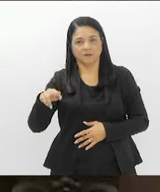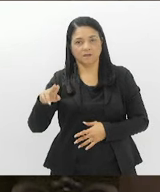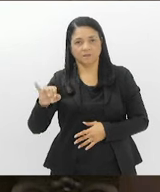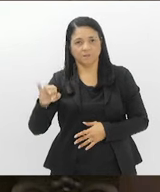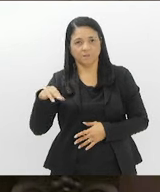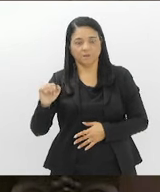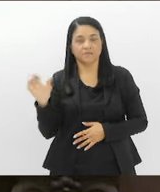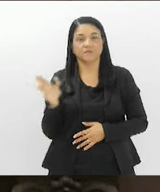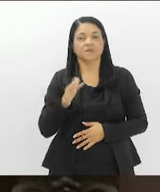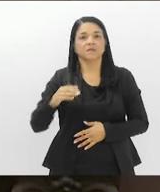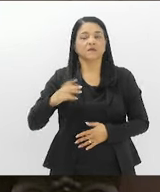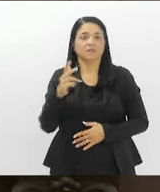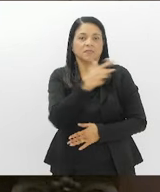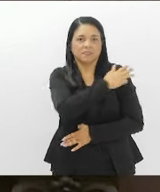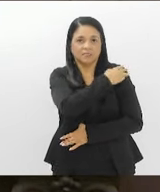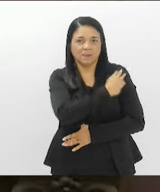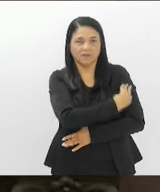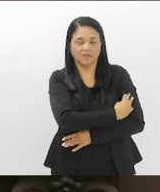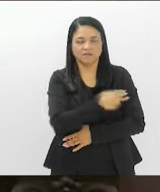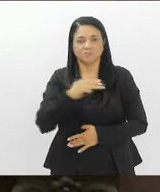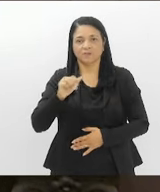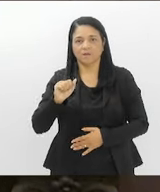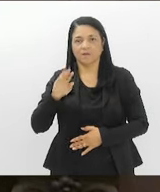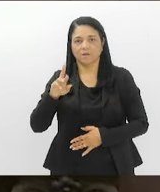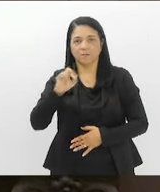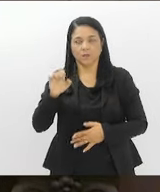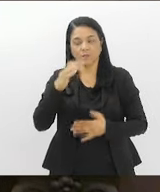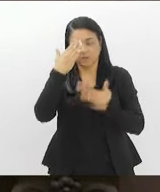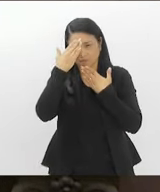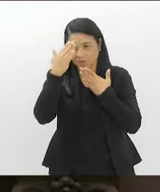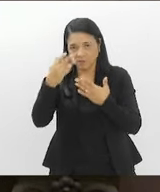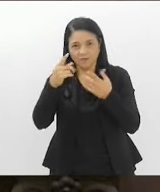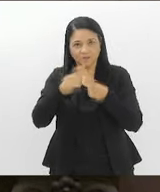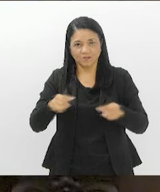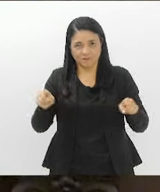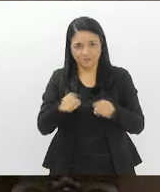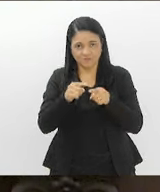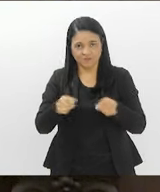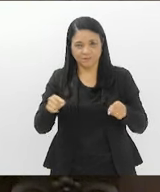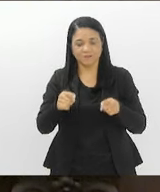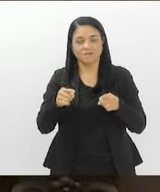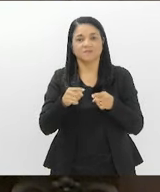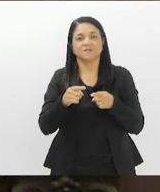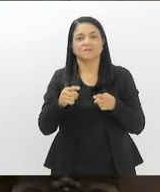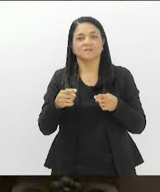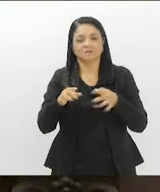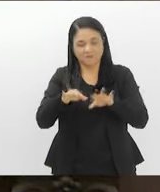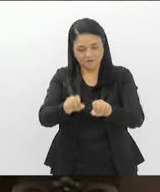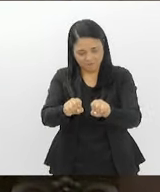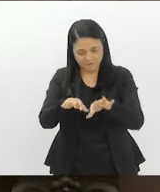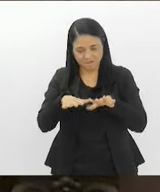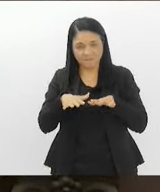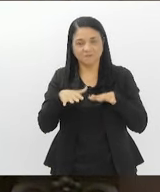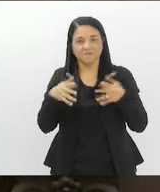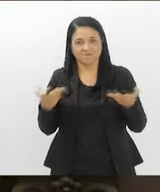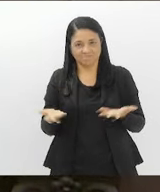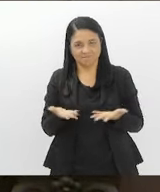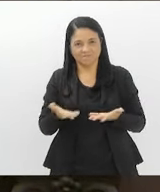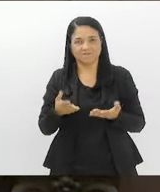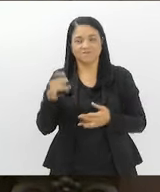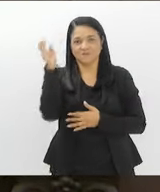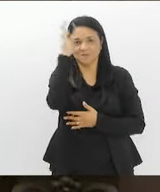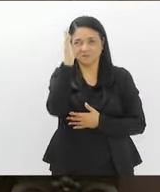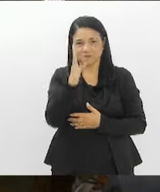já a todos os músicos por abrilhantarem este parlamento. E vamos à execução do hino.